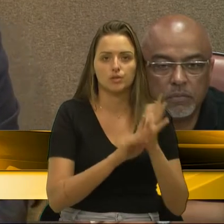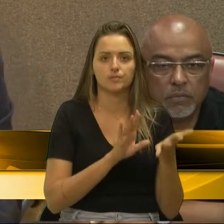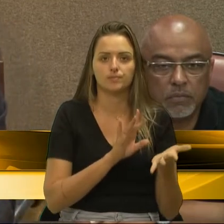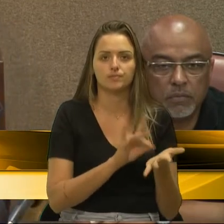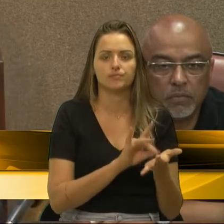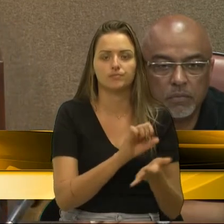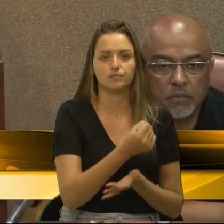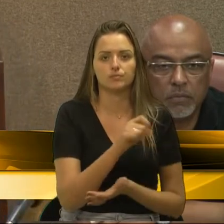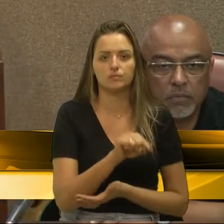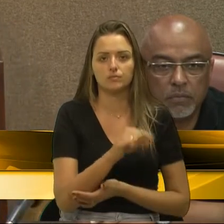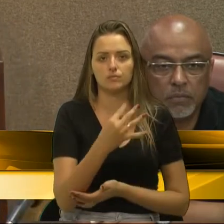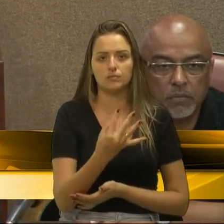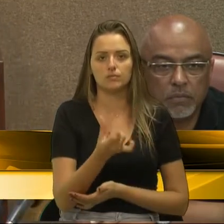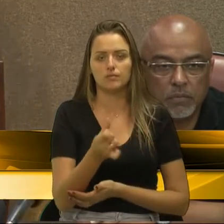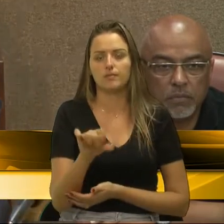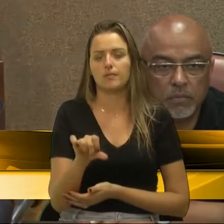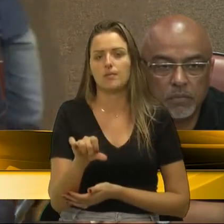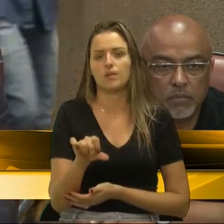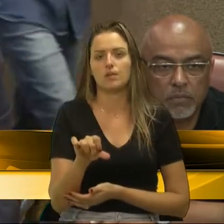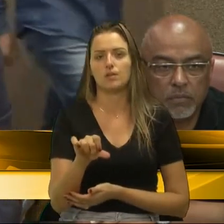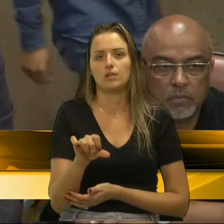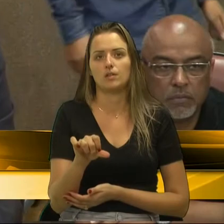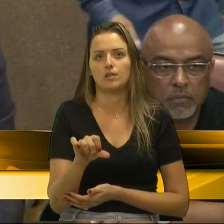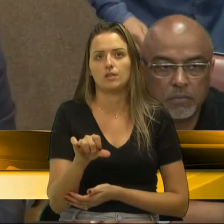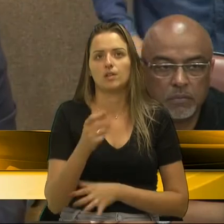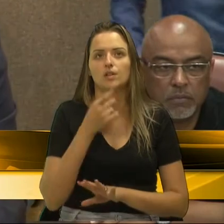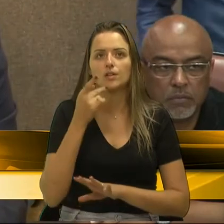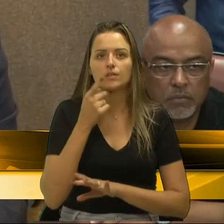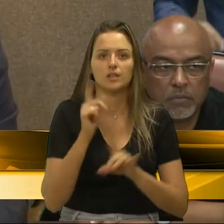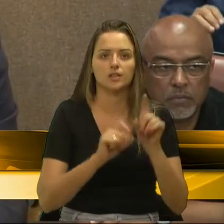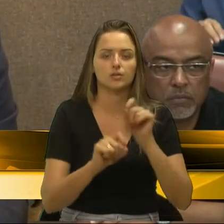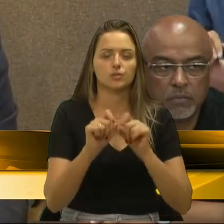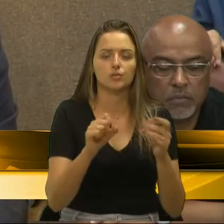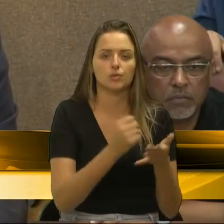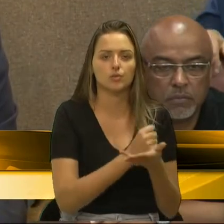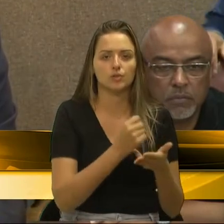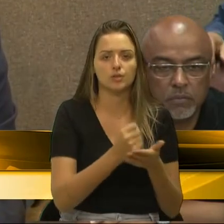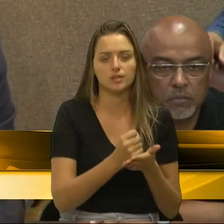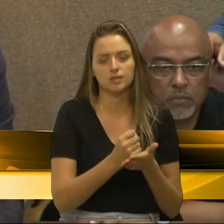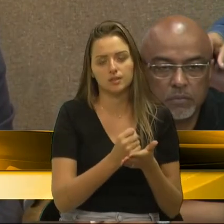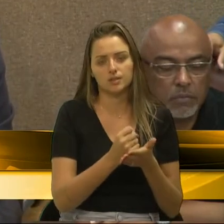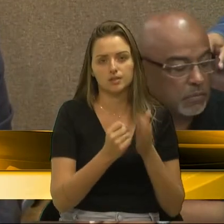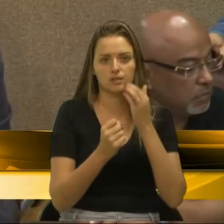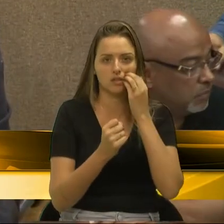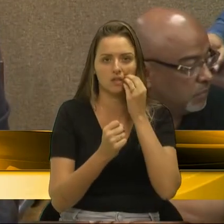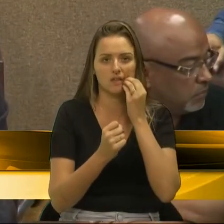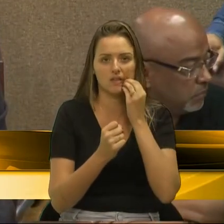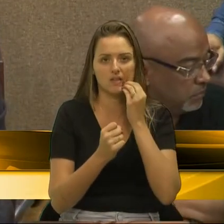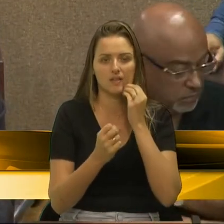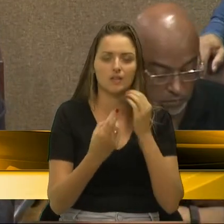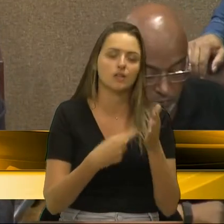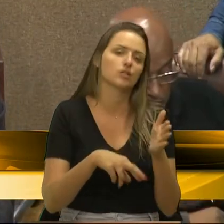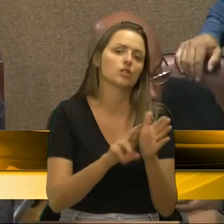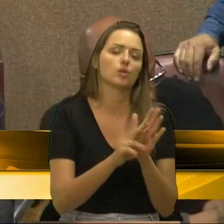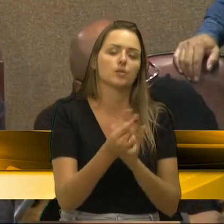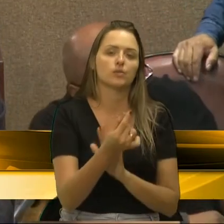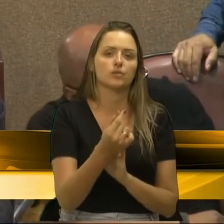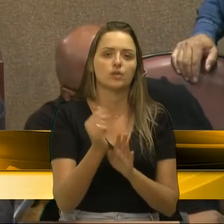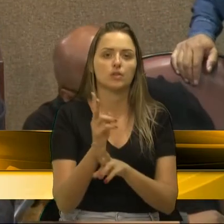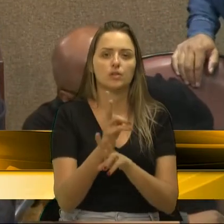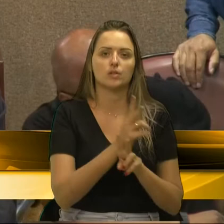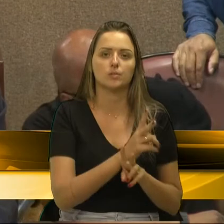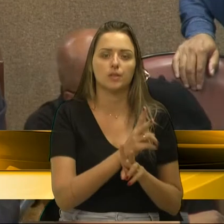Lei 8.469, em se tratando de contratação de operações de crédito de parte do